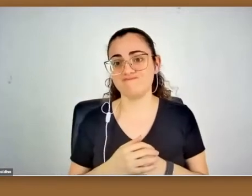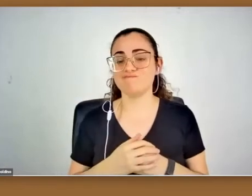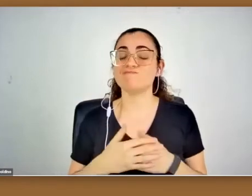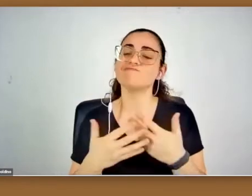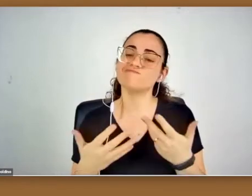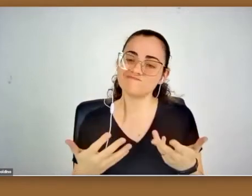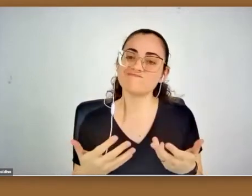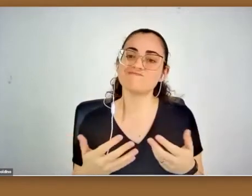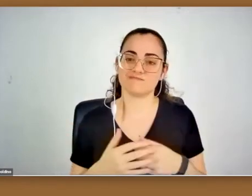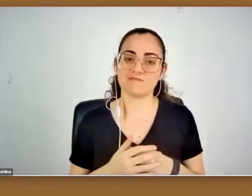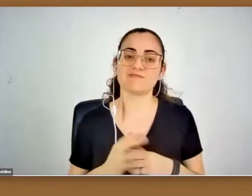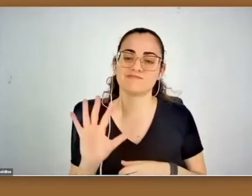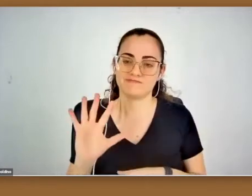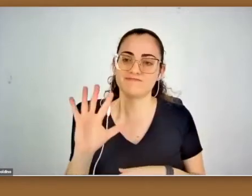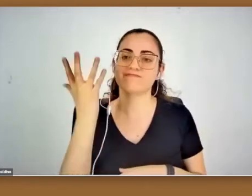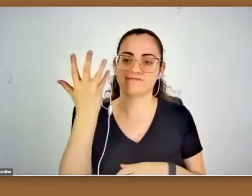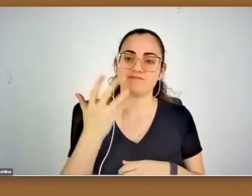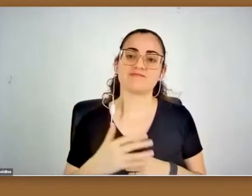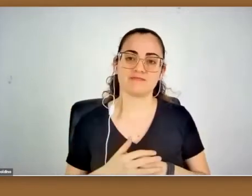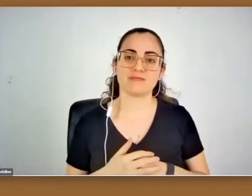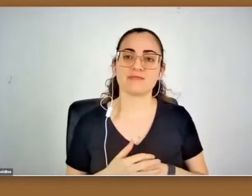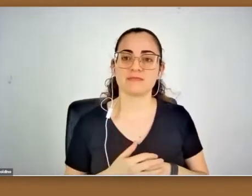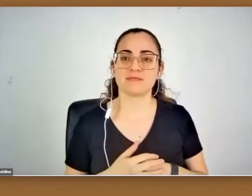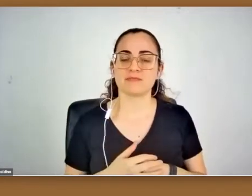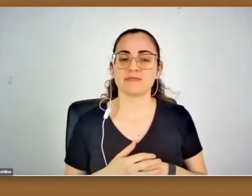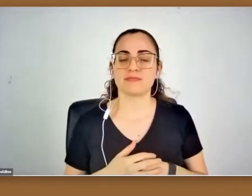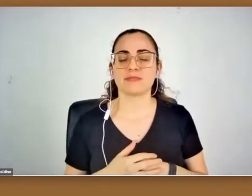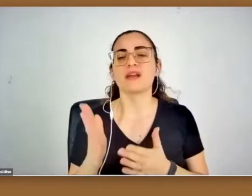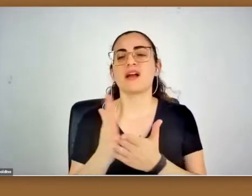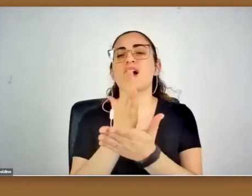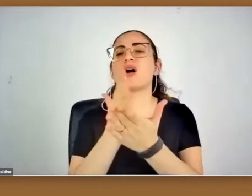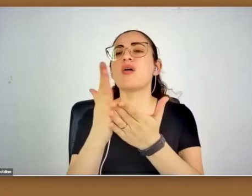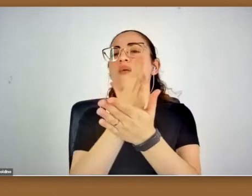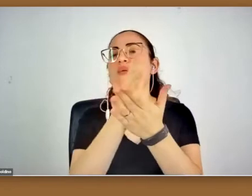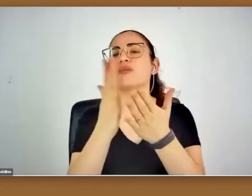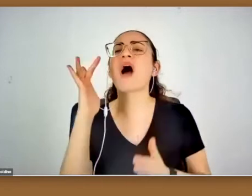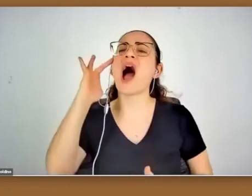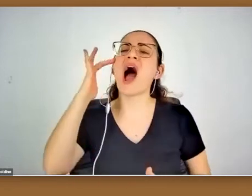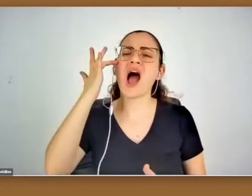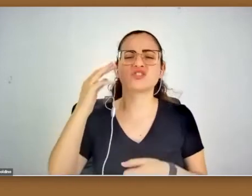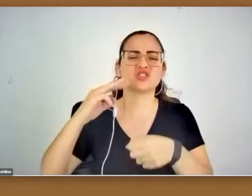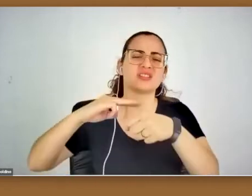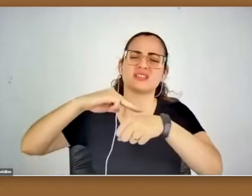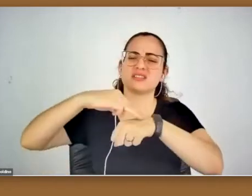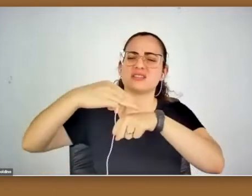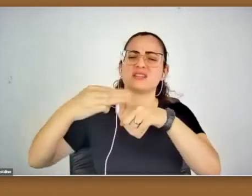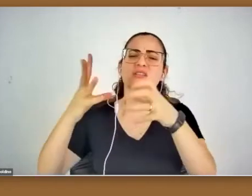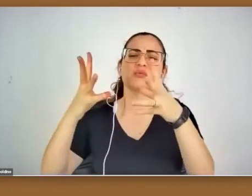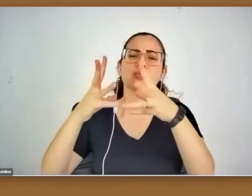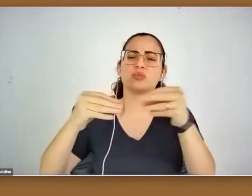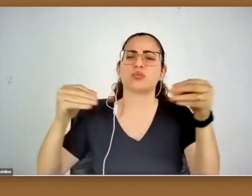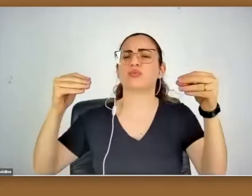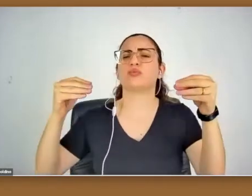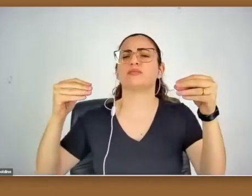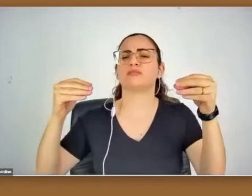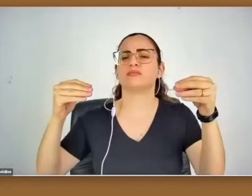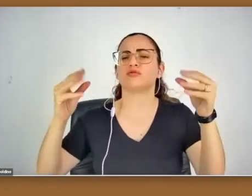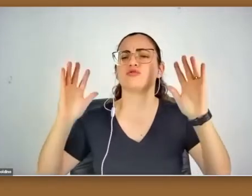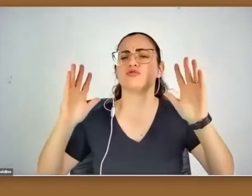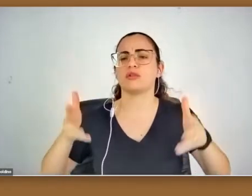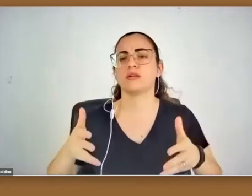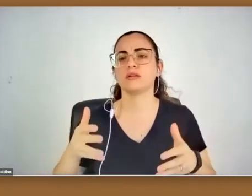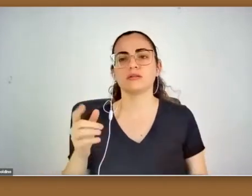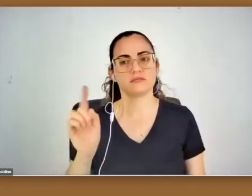grande. Algumas pessoas acham assim, até desapareceu. Não é uma doença que desapareceu, tá, pessoal? Uma doença que às vezes ela